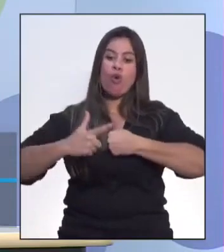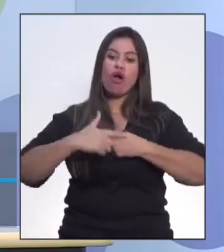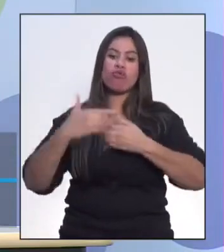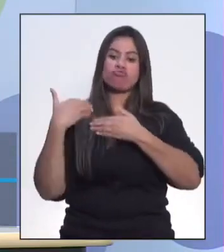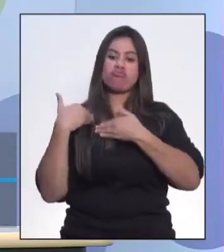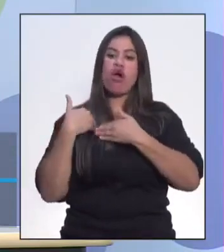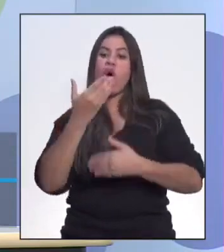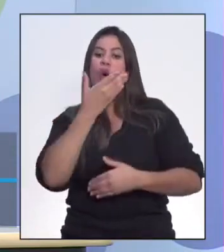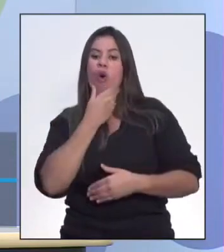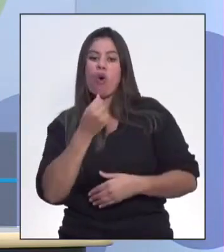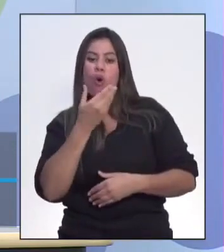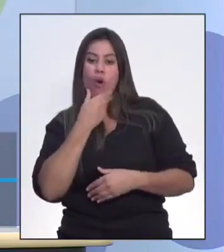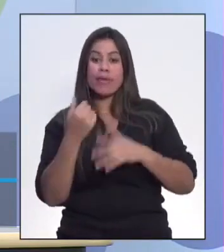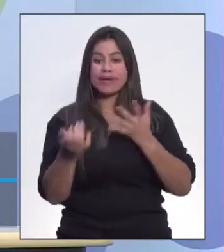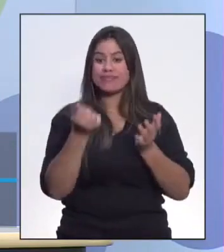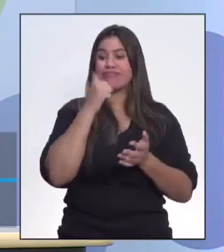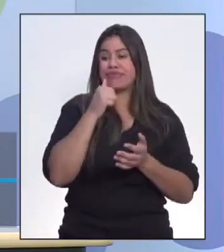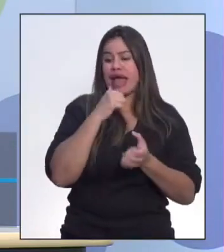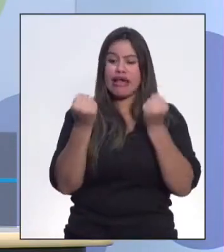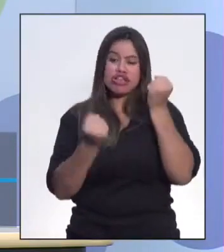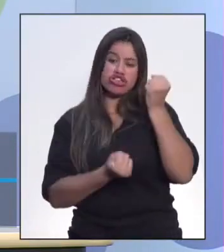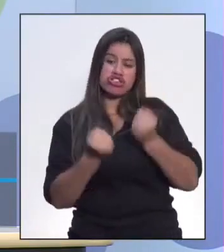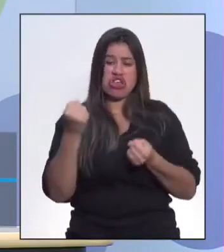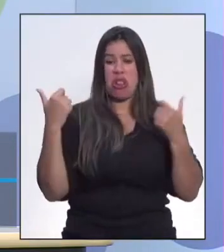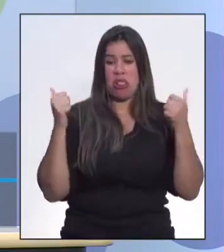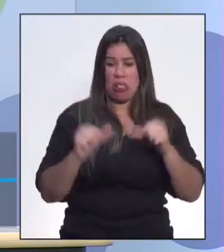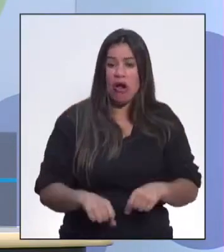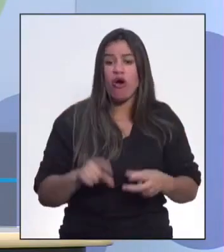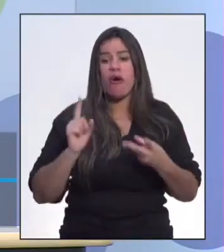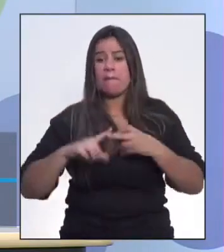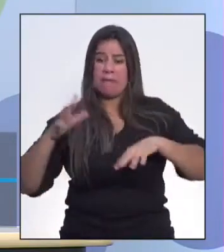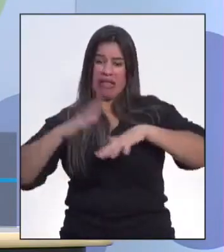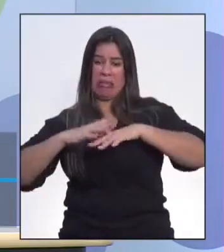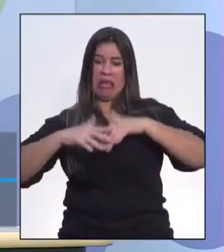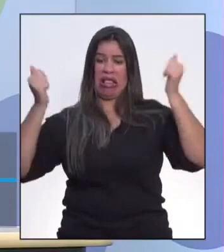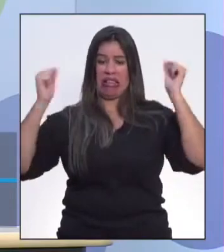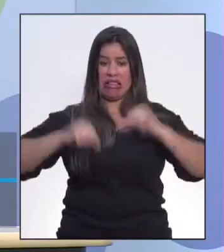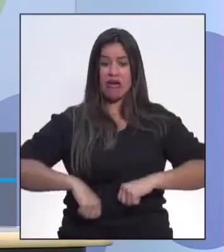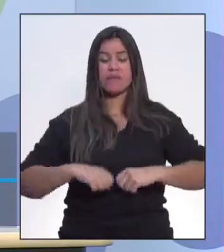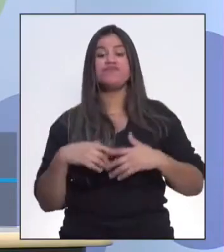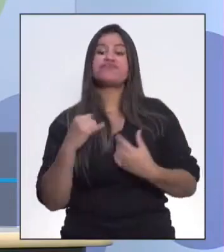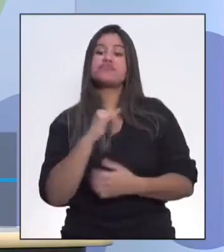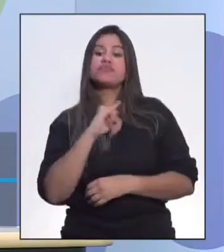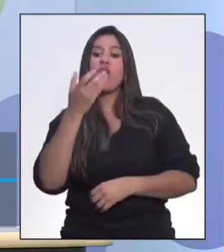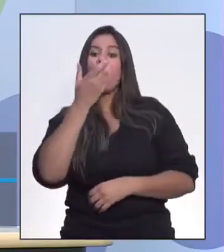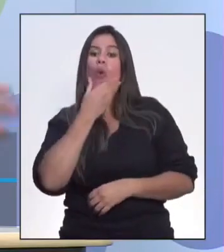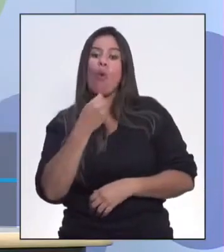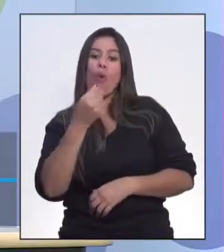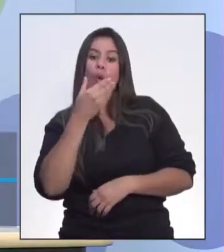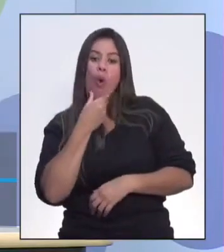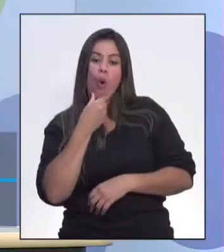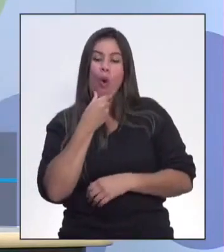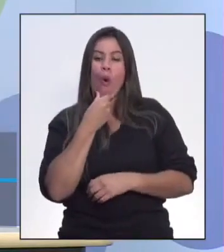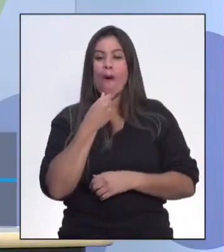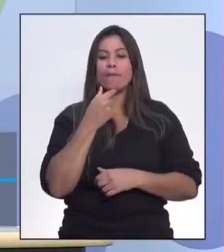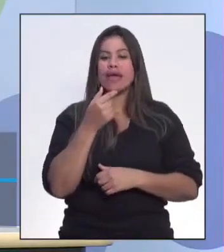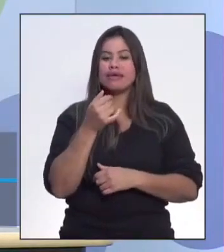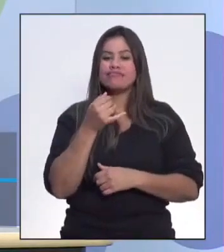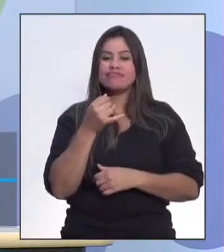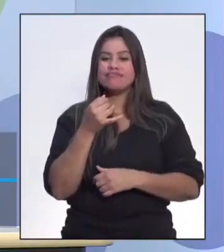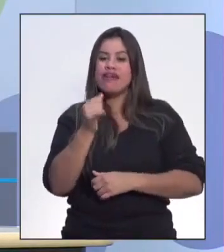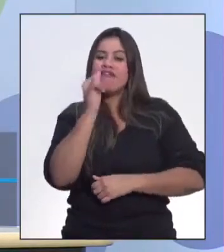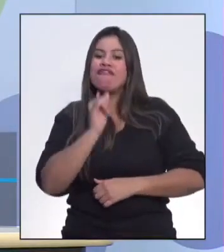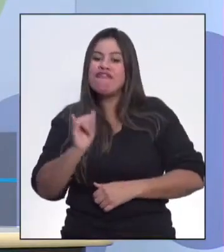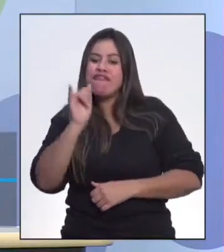cálculos, matemática, não é boa dirigindo, ou dizer que se um homem fica com várias mulheres, ele é incrível, mas se uma mulher fica com vários